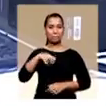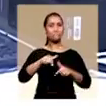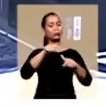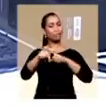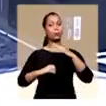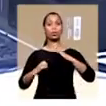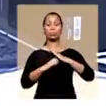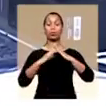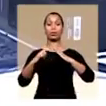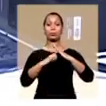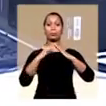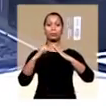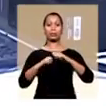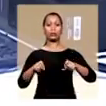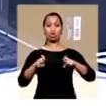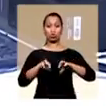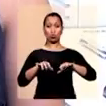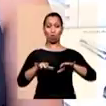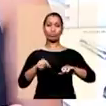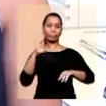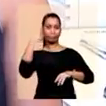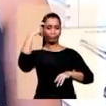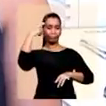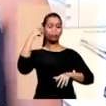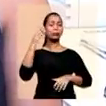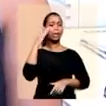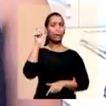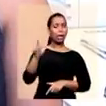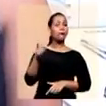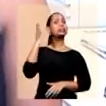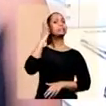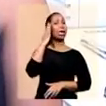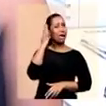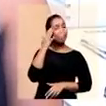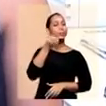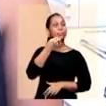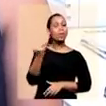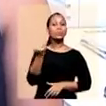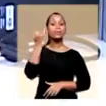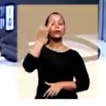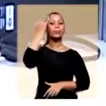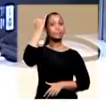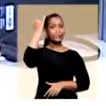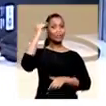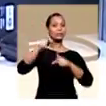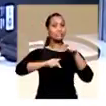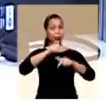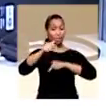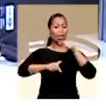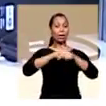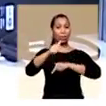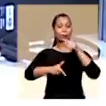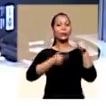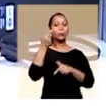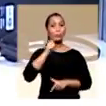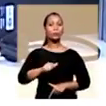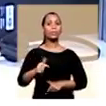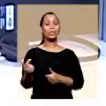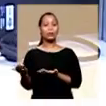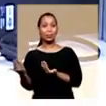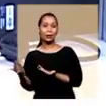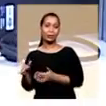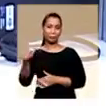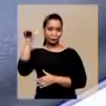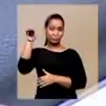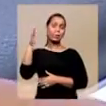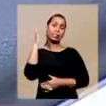Jaqueline trabalha em uma empresa de software. A jovem sabe bem qual é a importância de ter uma chance profissional na